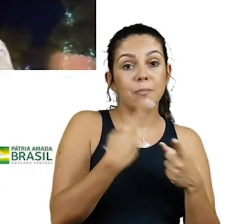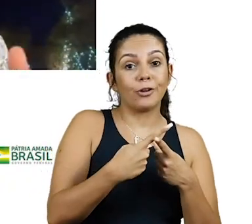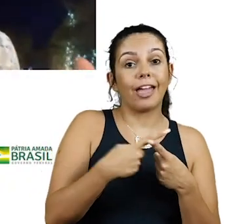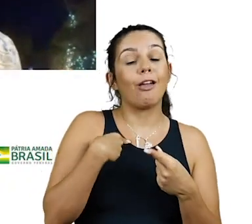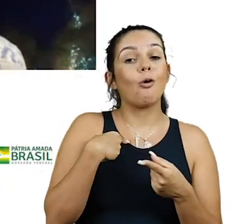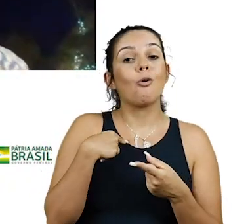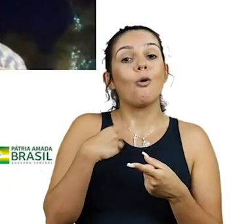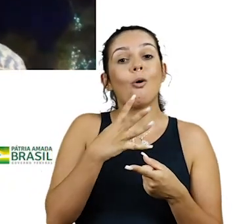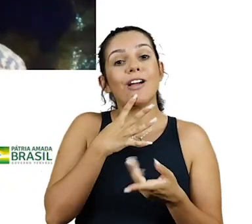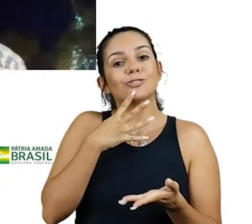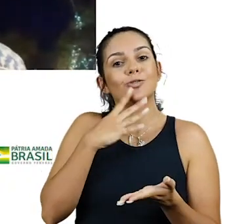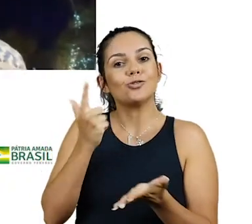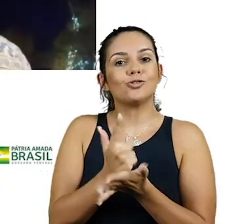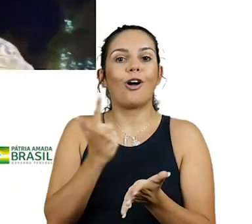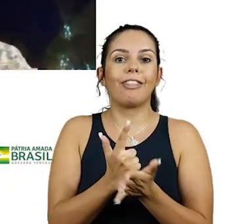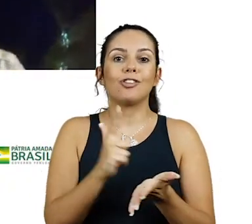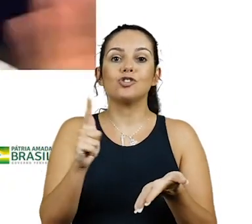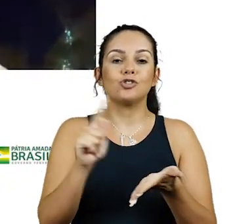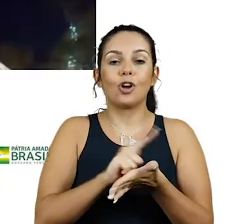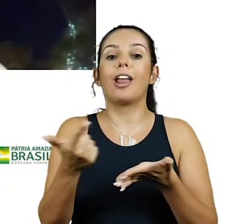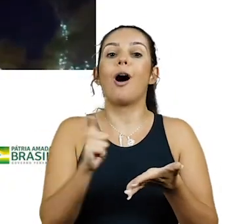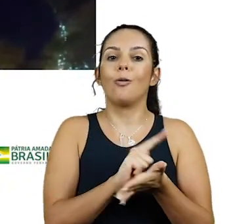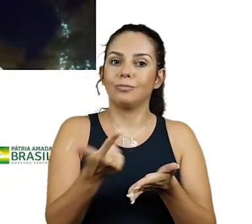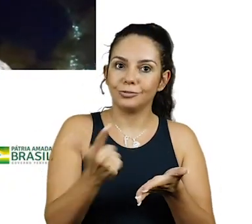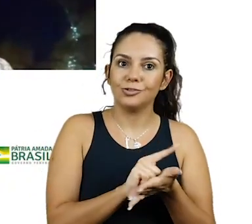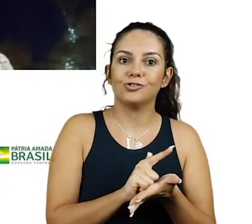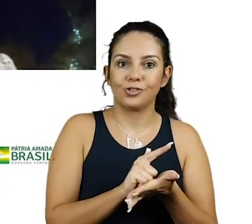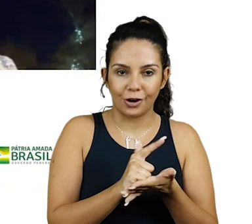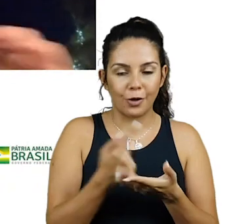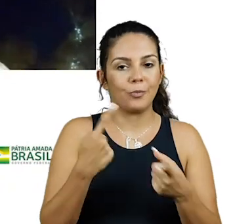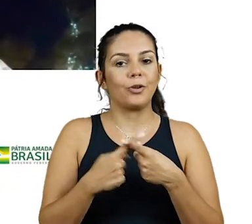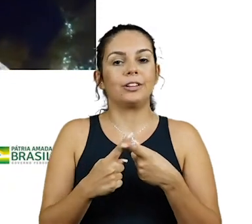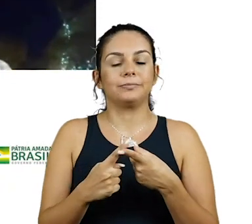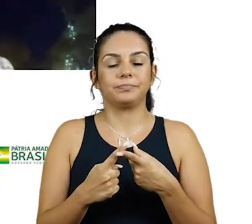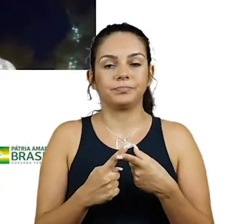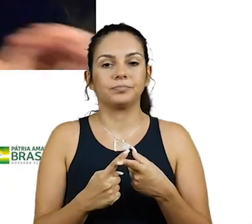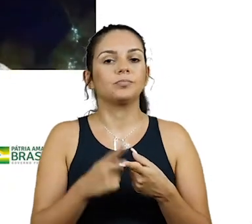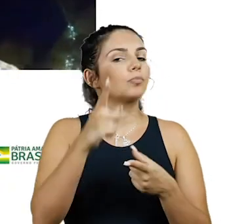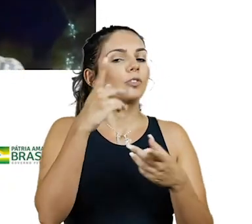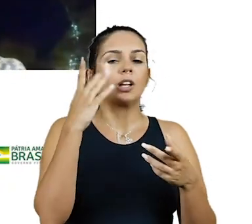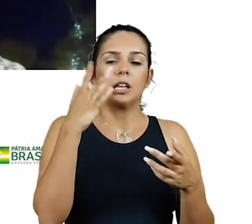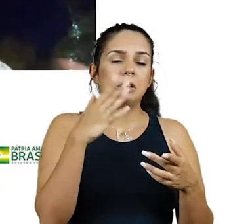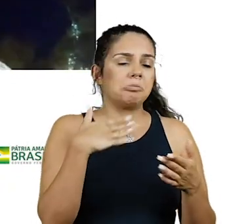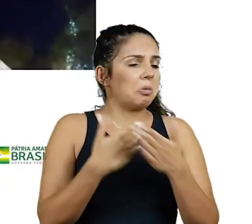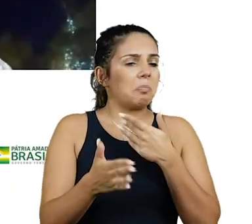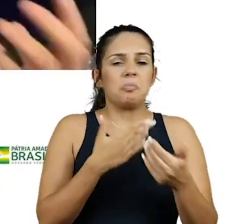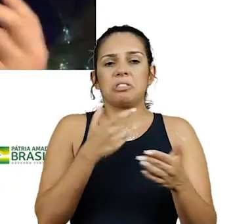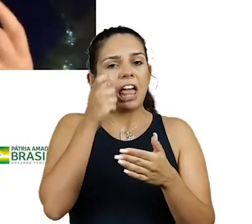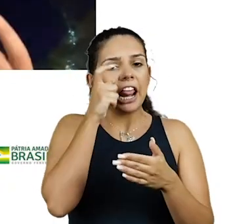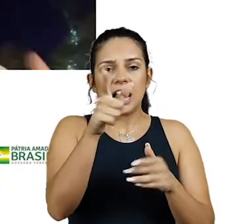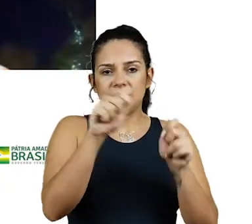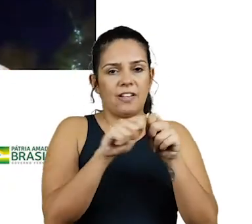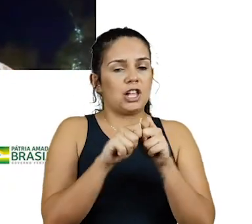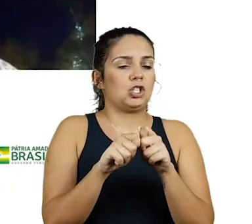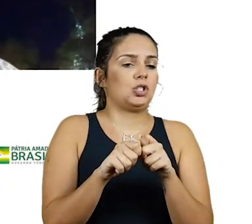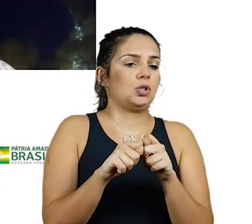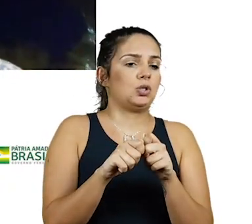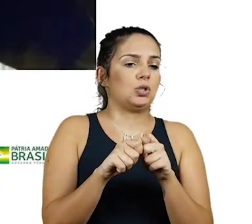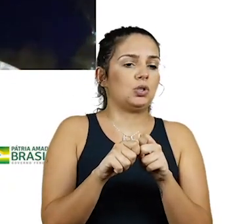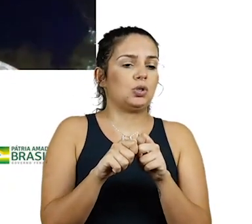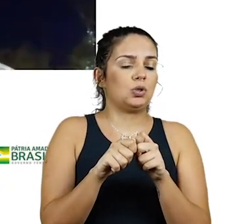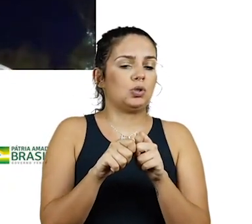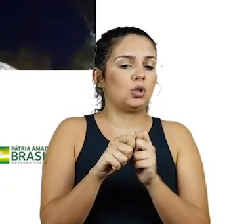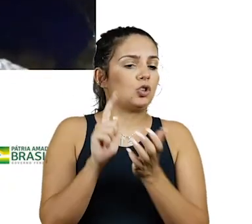claro, ele parte de uma escrita boa. Não importa se você está fazendo de TV, de rádio, de internet, se você é um blogueiro, o texto